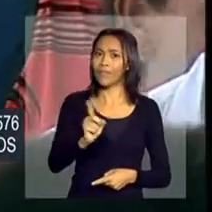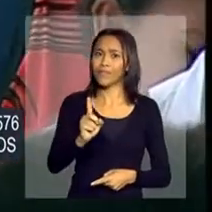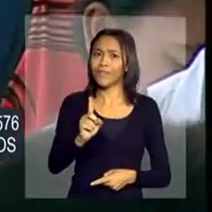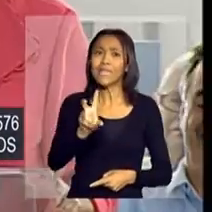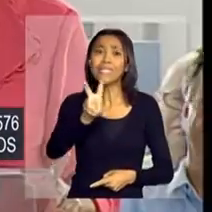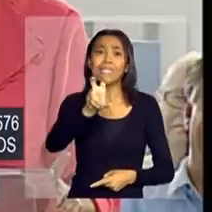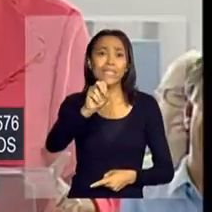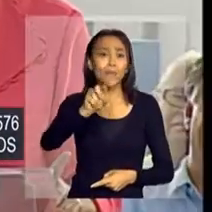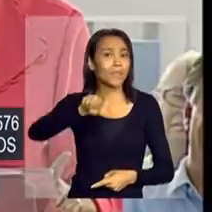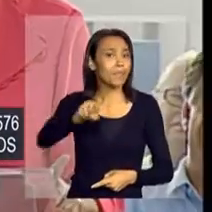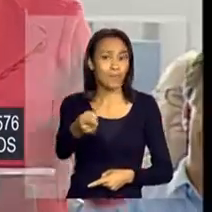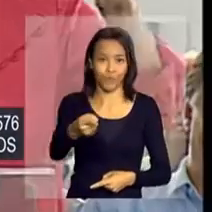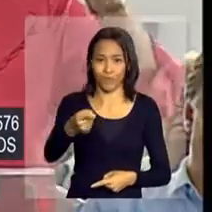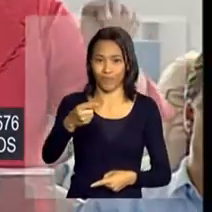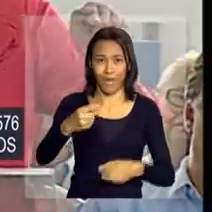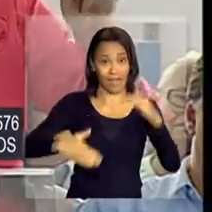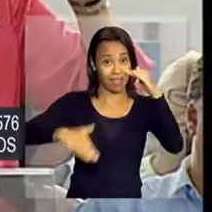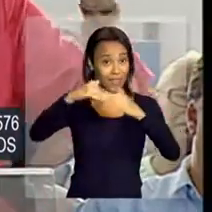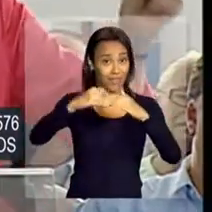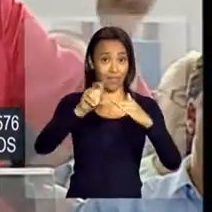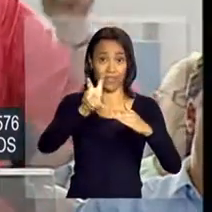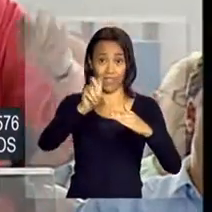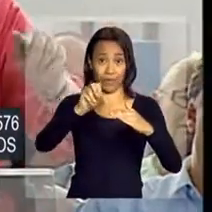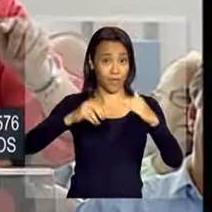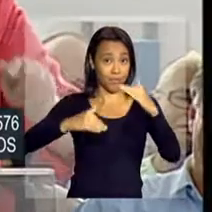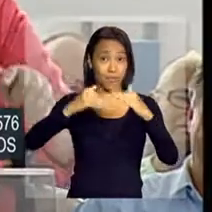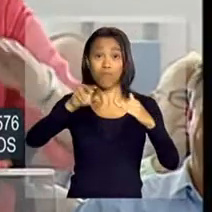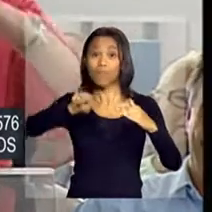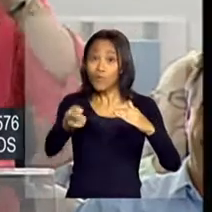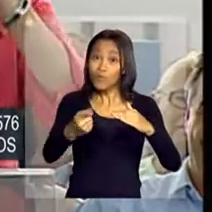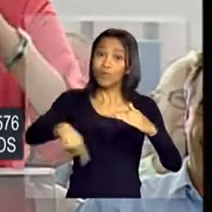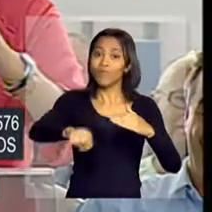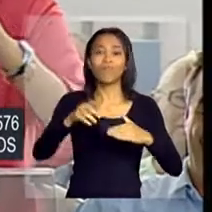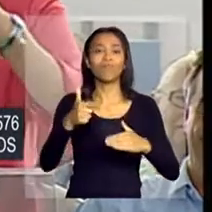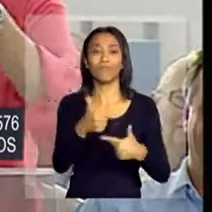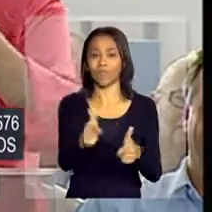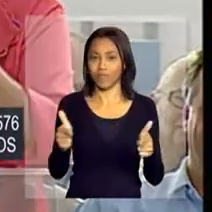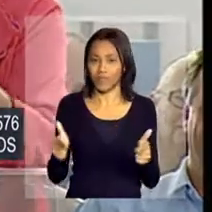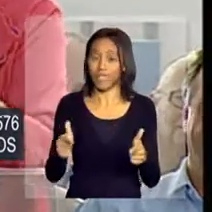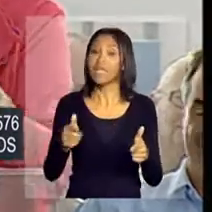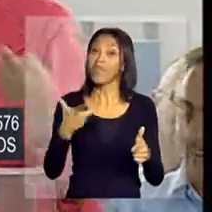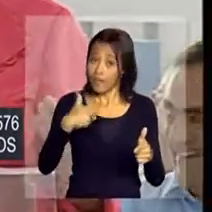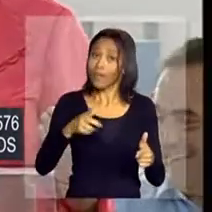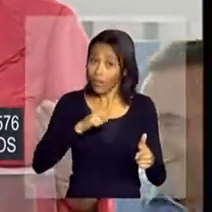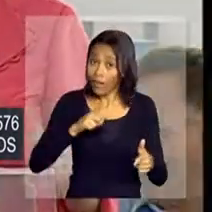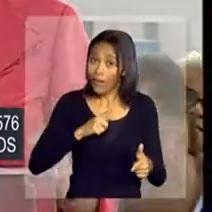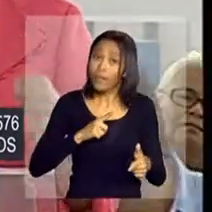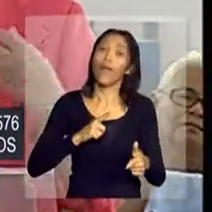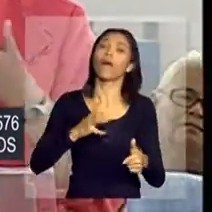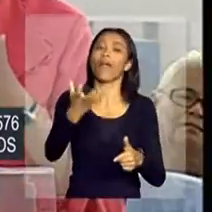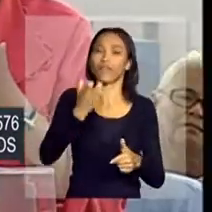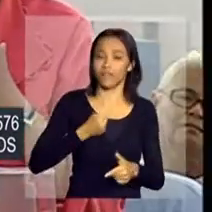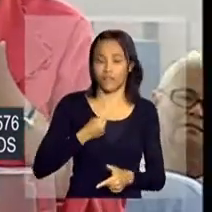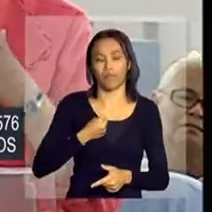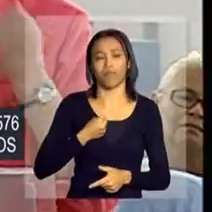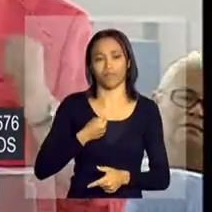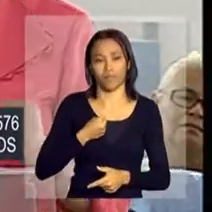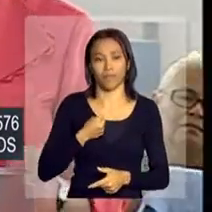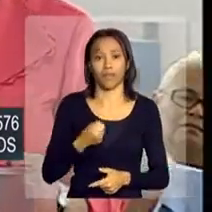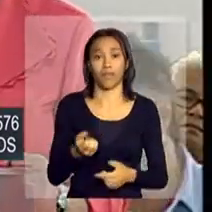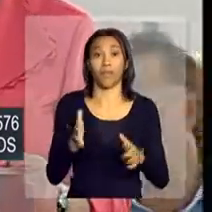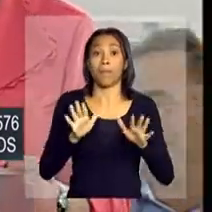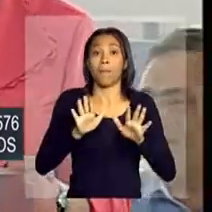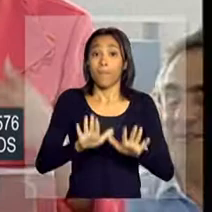mil habitantes. Quem tem até 50 mil, recebe os três. Isso é